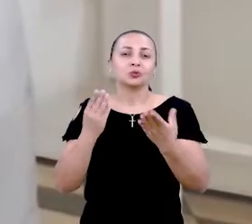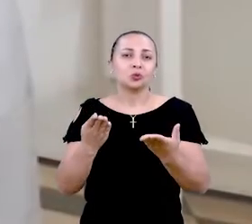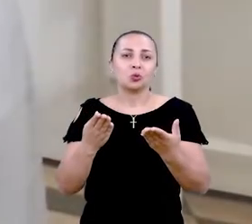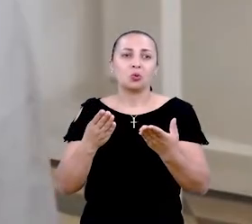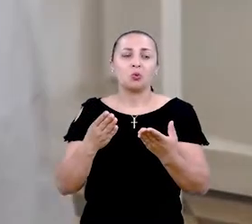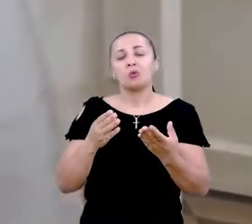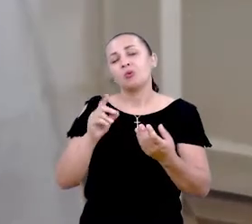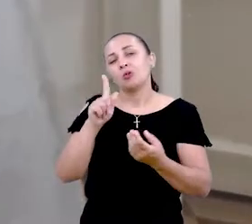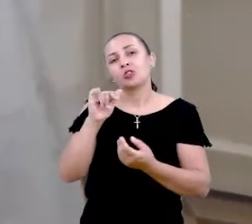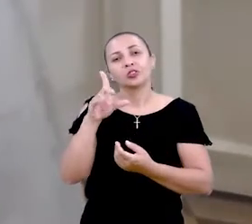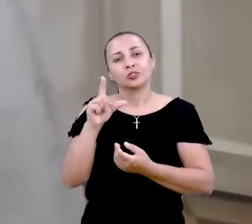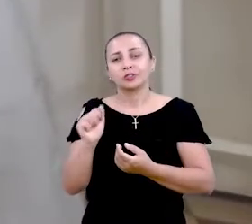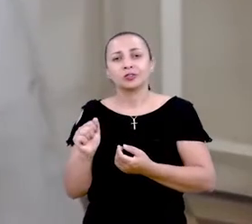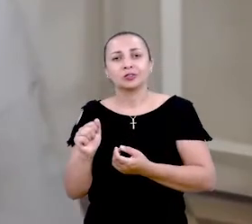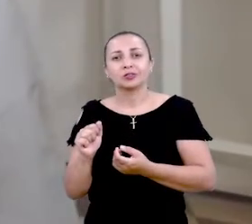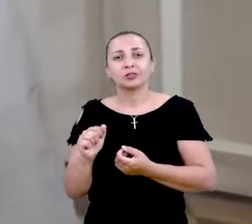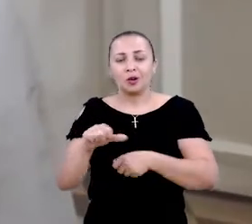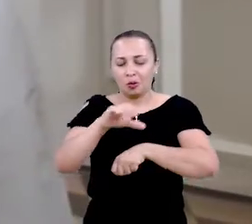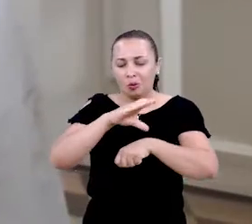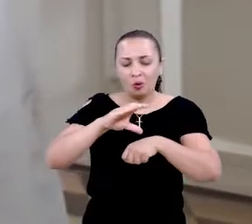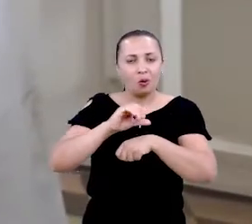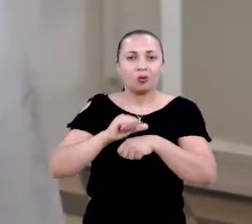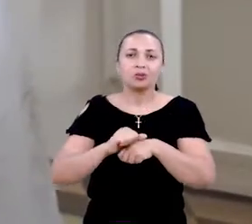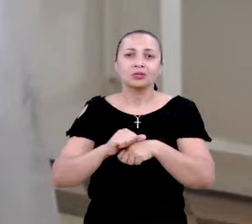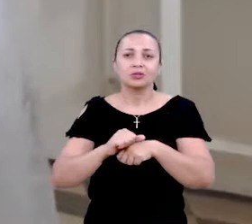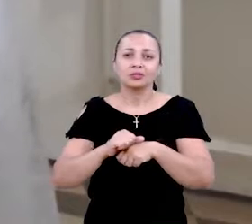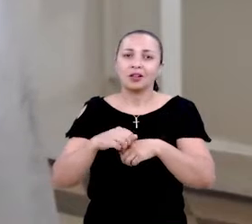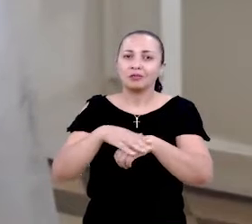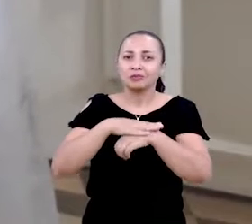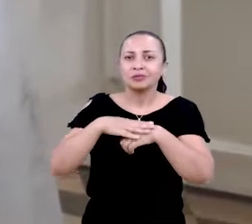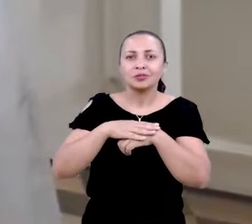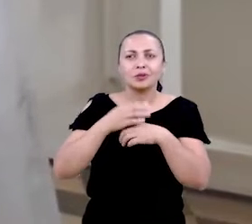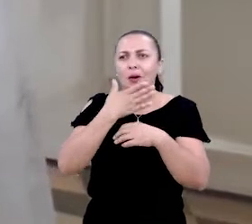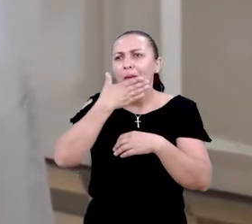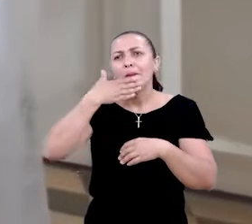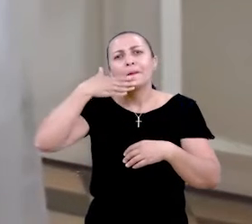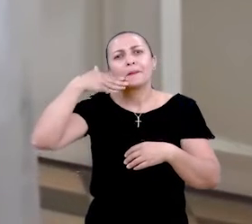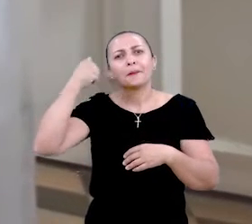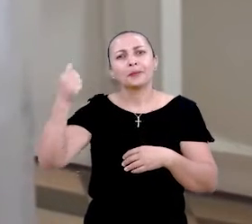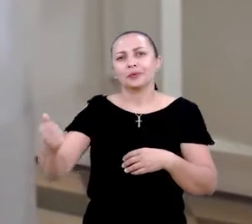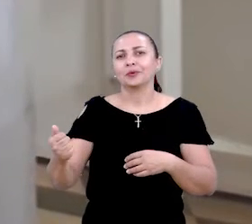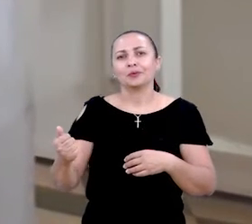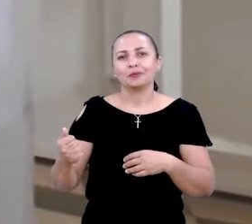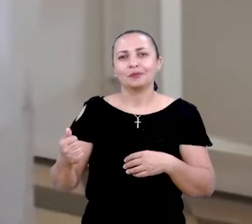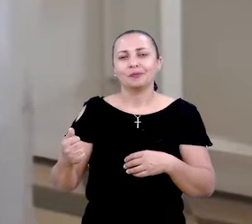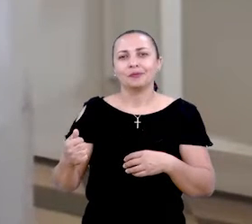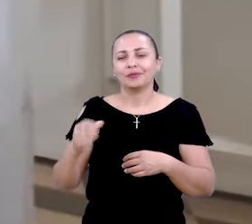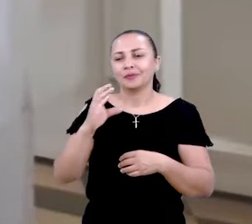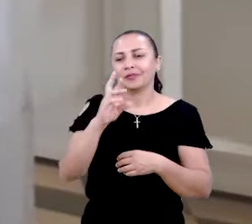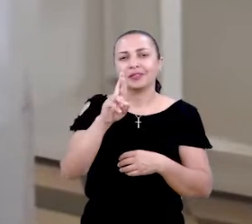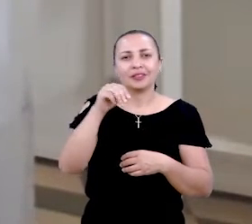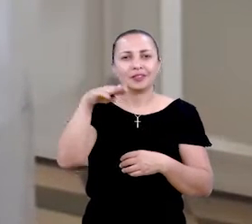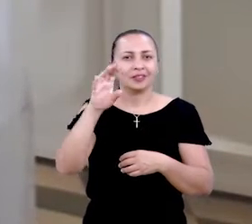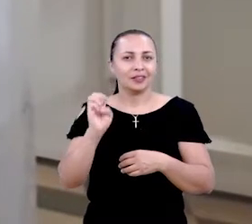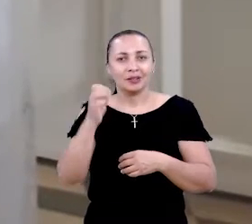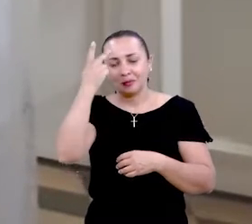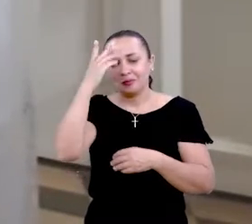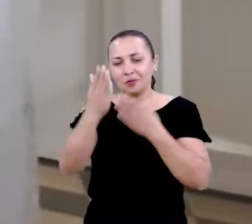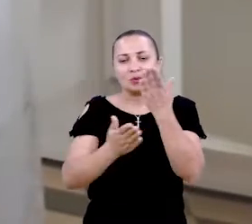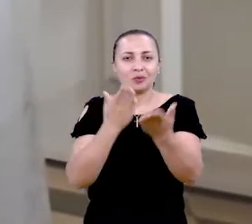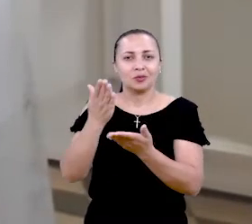creme, e a gente testou vários veículos e o creme foi o que foi melhor, né, para a utilização